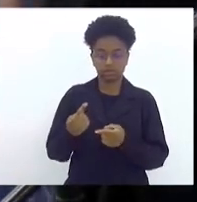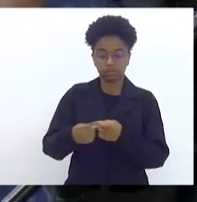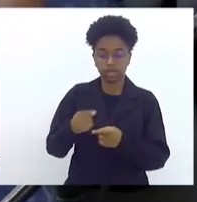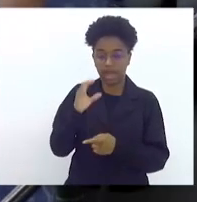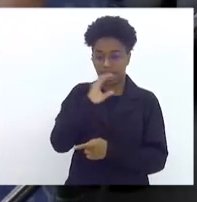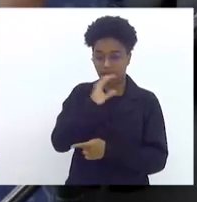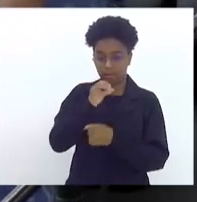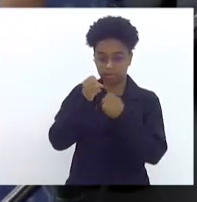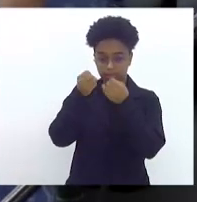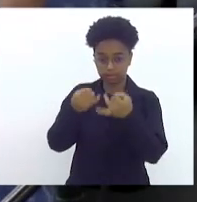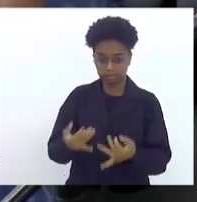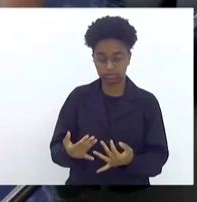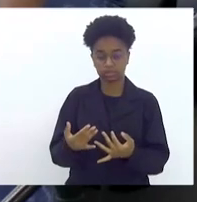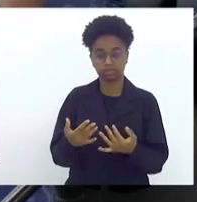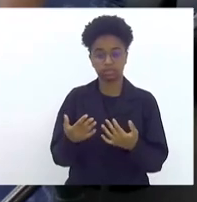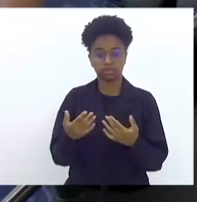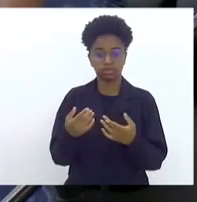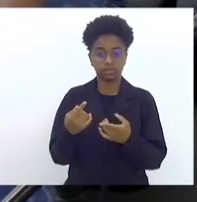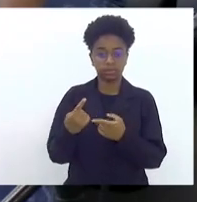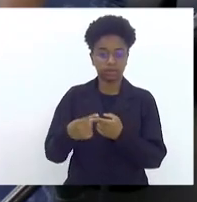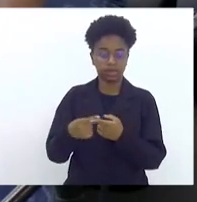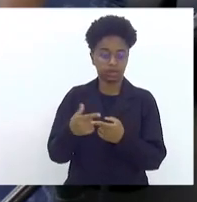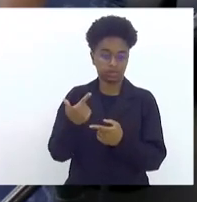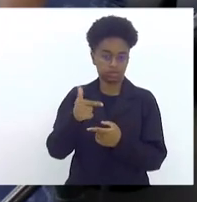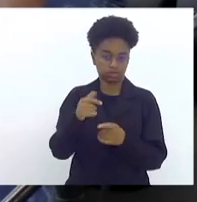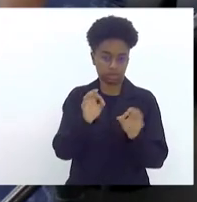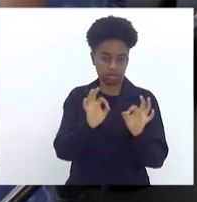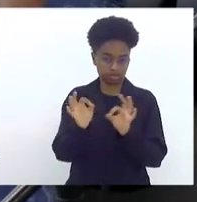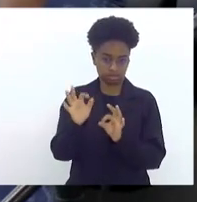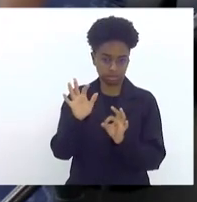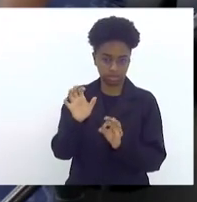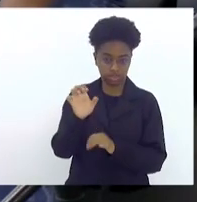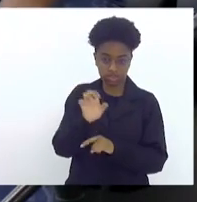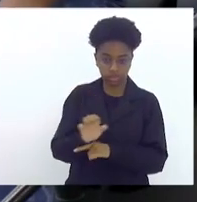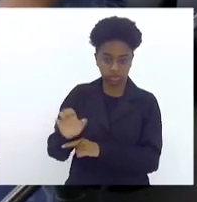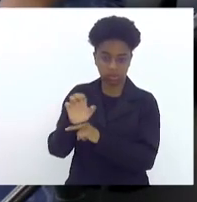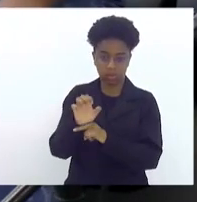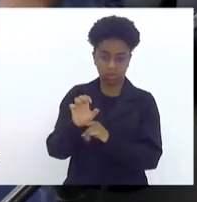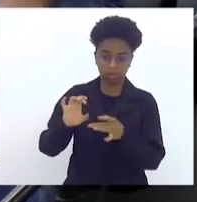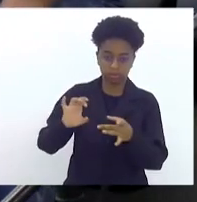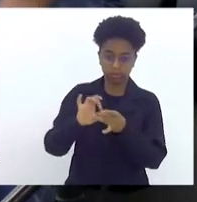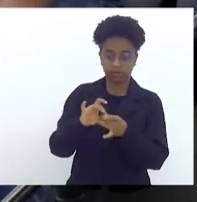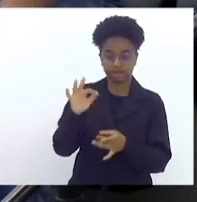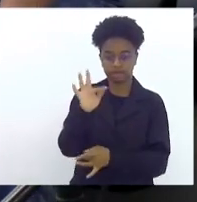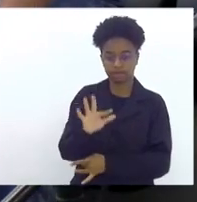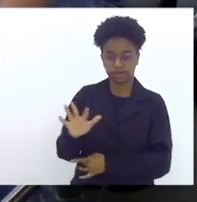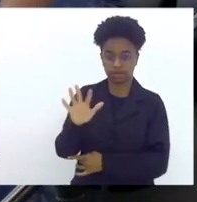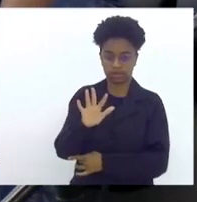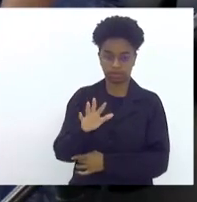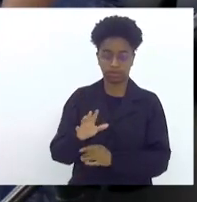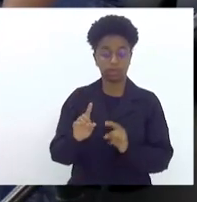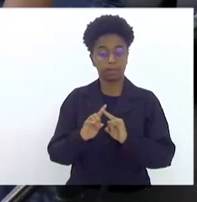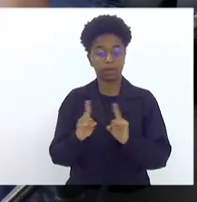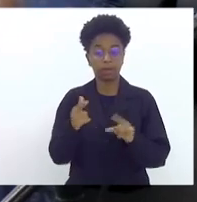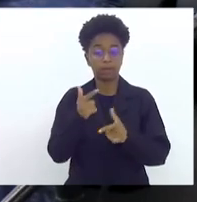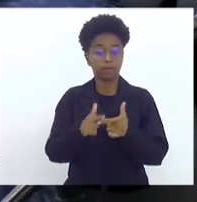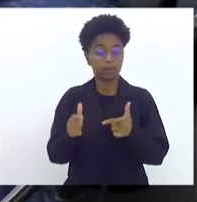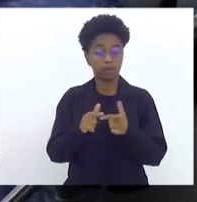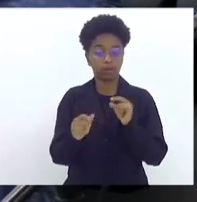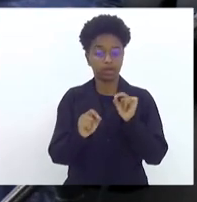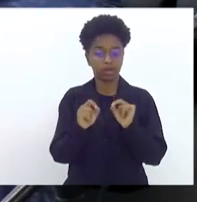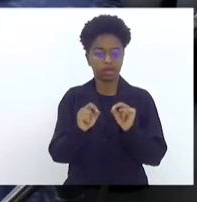eu acho que a gente tá sem tempo e a matéria não é nem das férias Estadual mais a esfera Federal é o problema é que